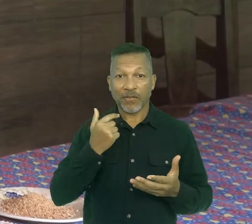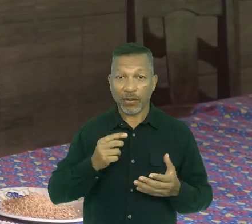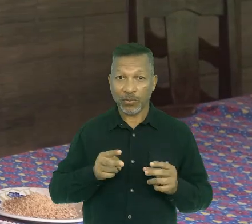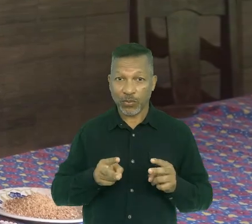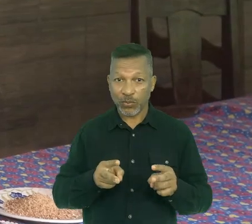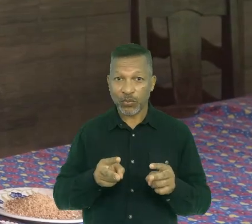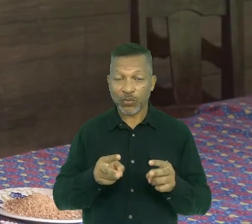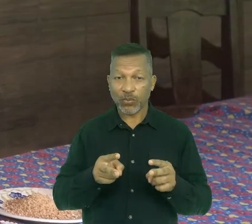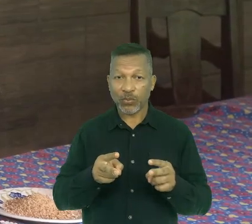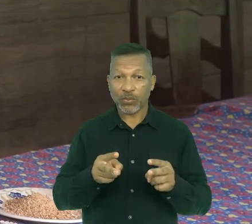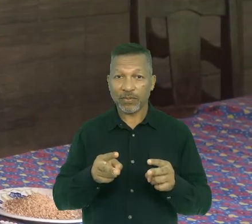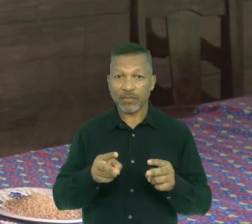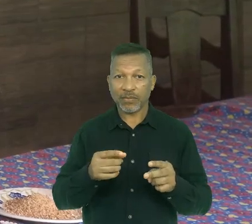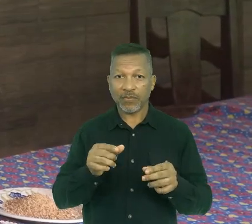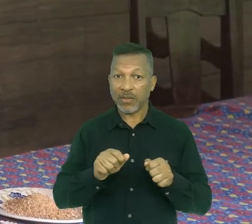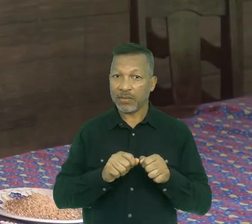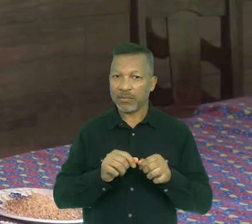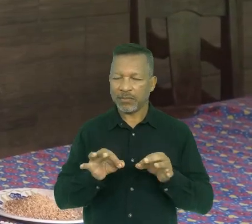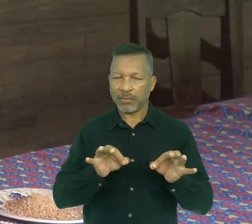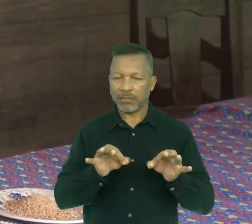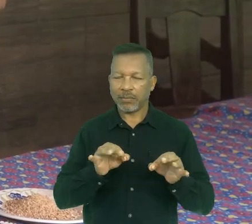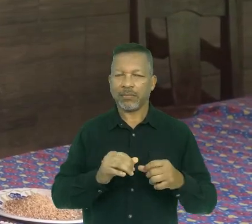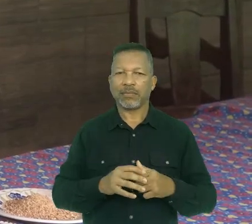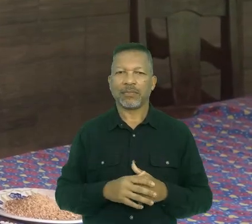segue. Pronto.